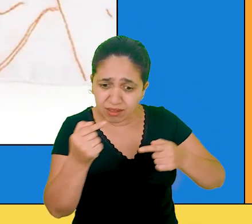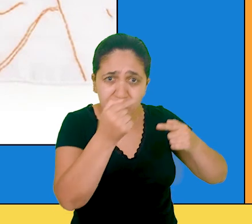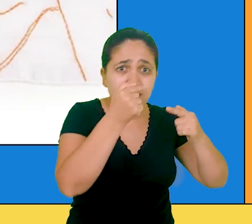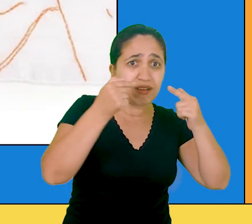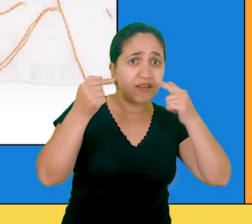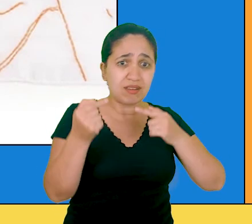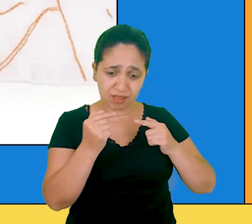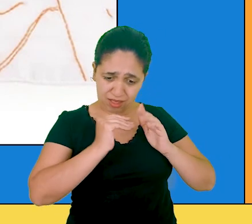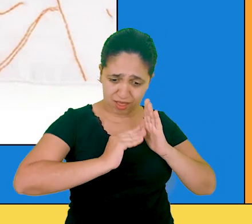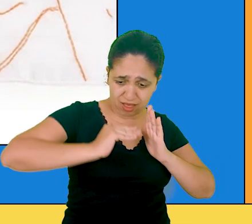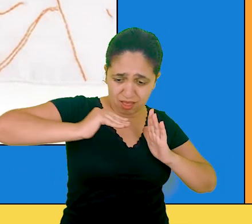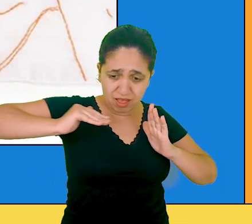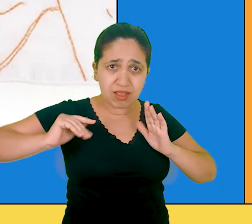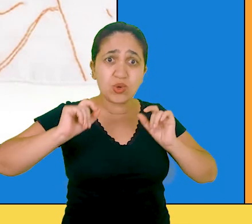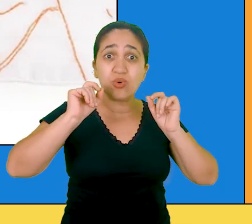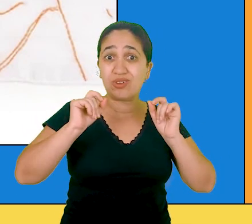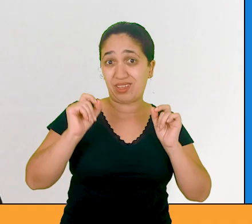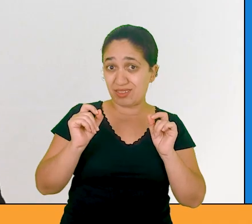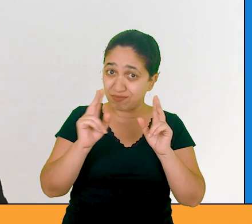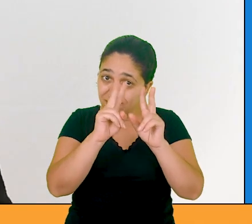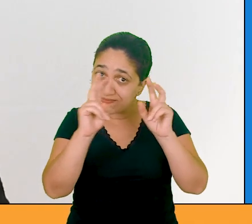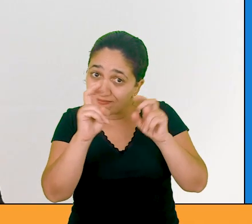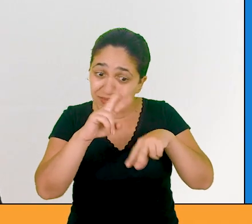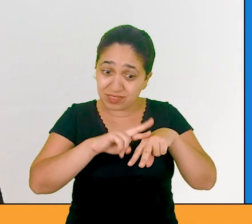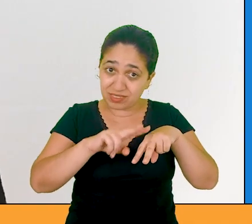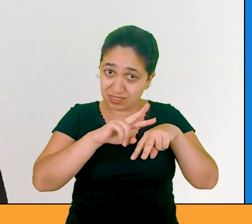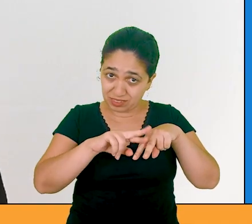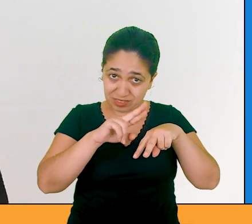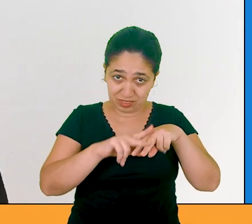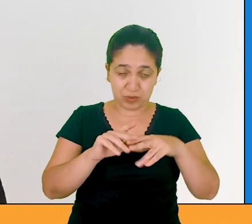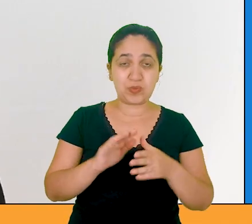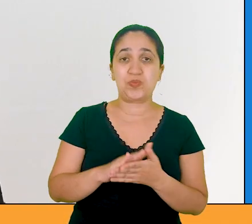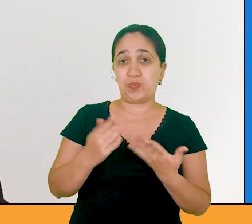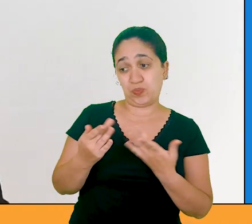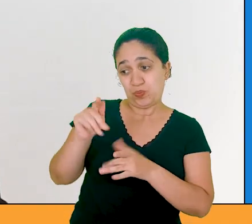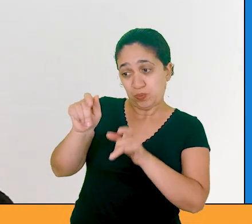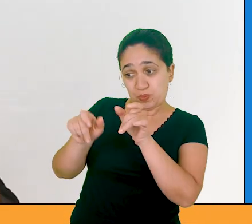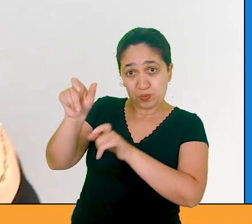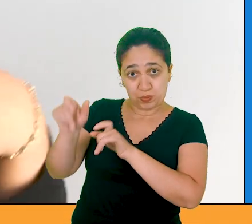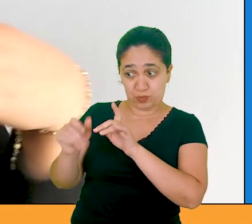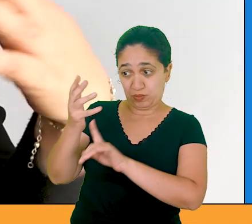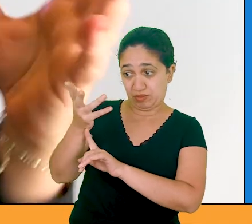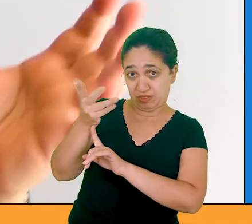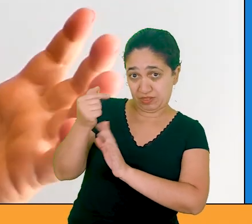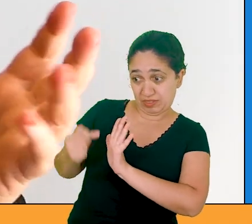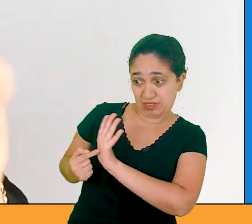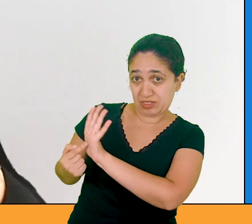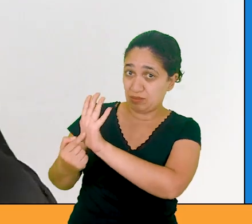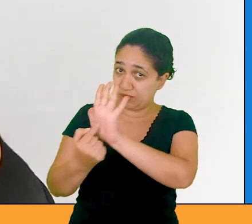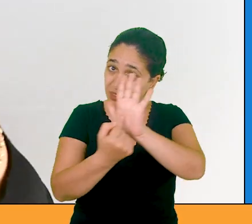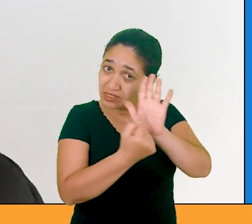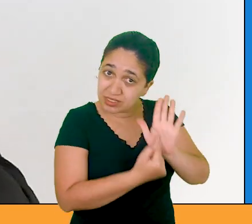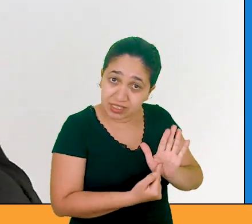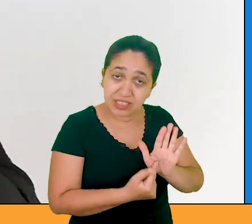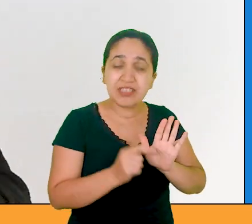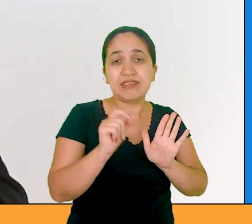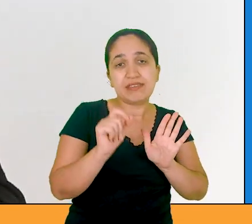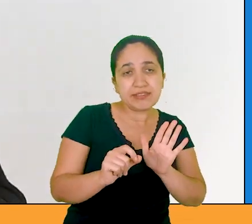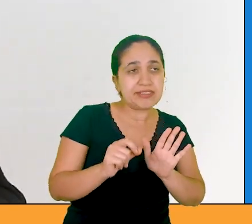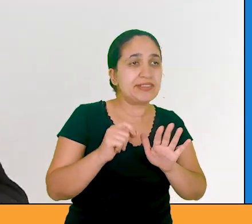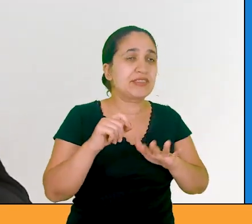estética envolvendo questões de gênero. Os trabalhos dos artistas que eu apresentei aqui,